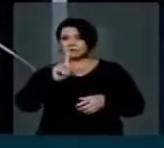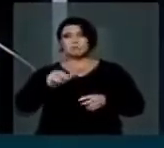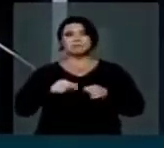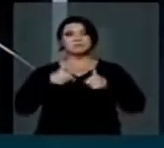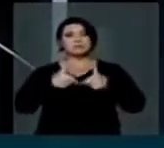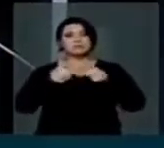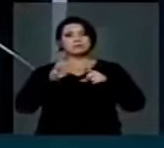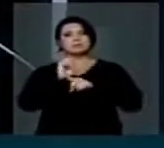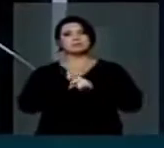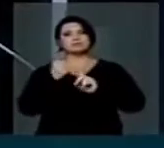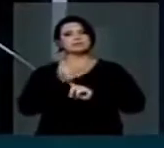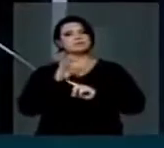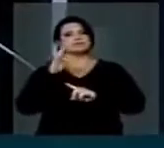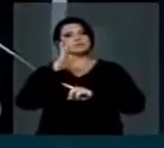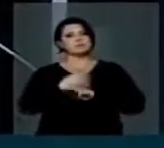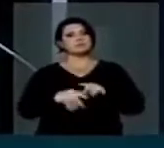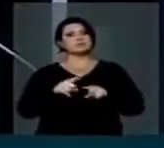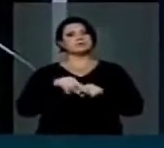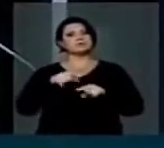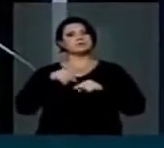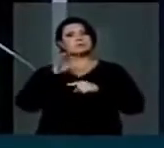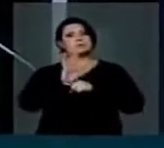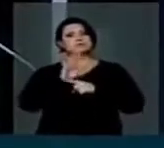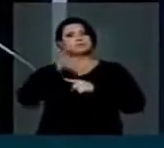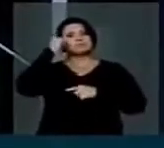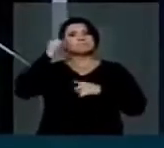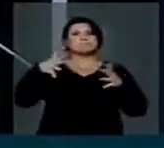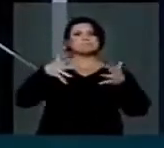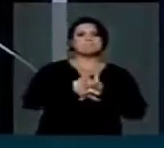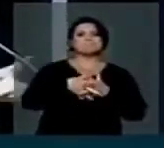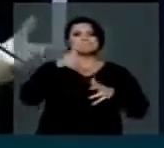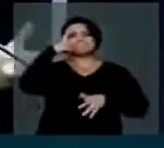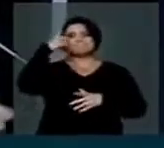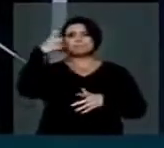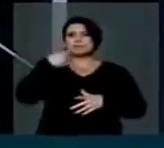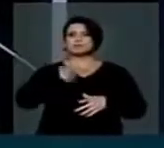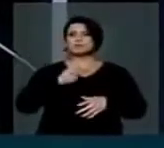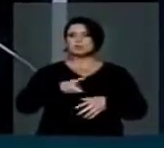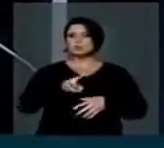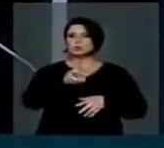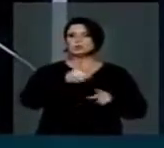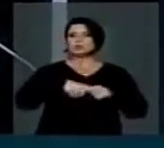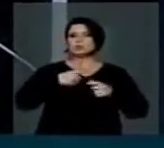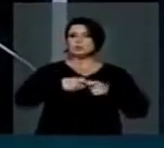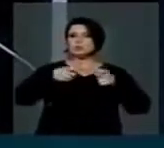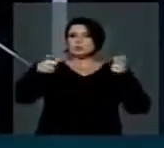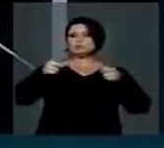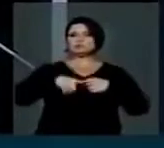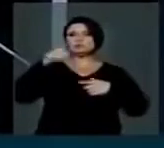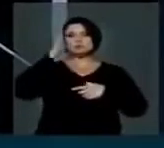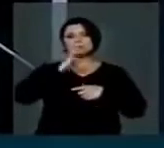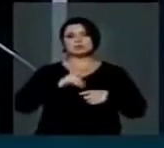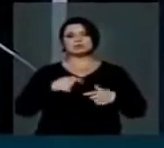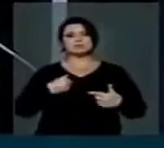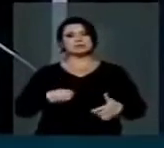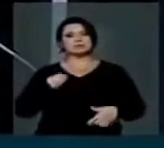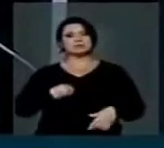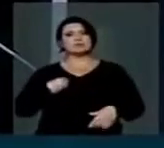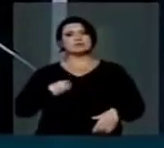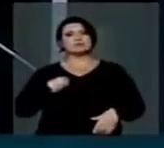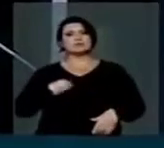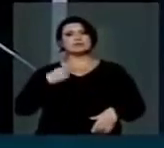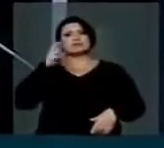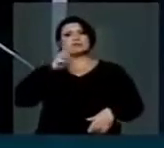para a sociedade como um todo, para impedir que essa violência grace por este país. Estamos